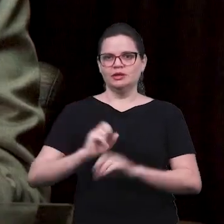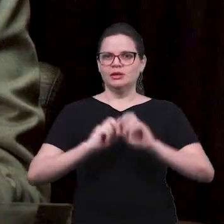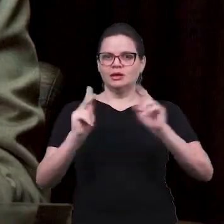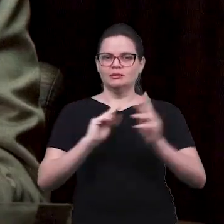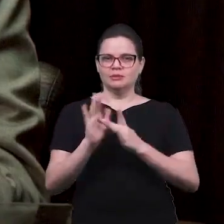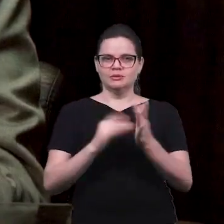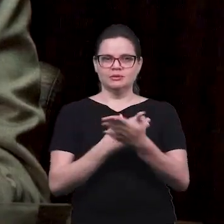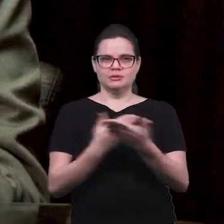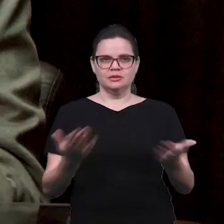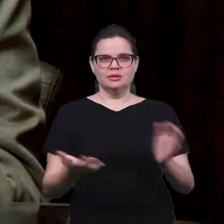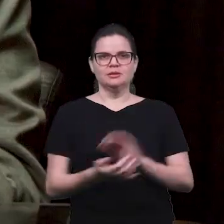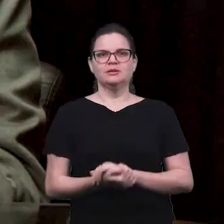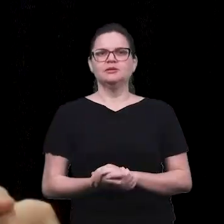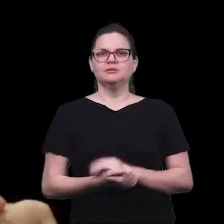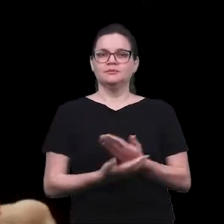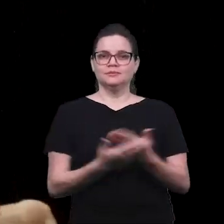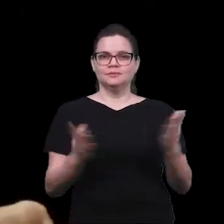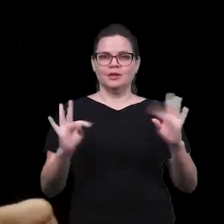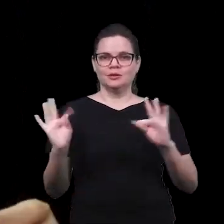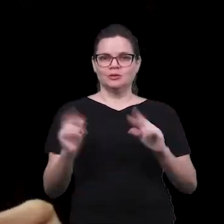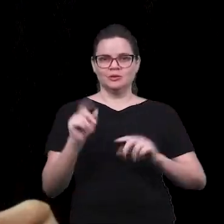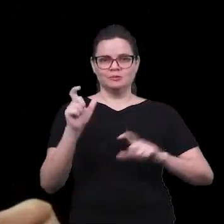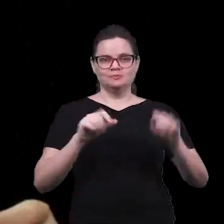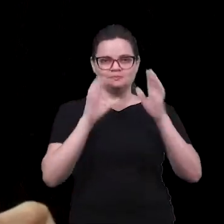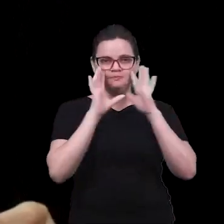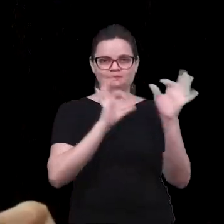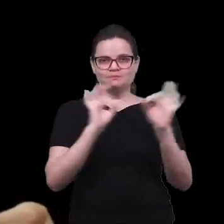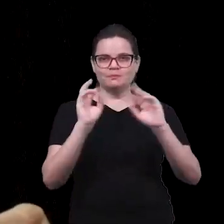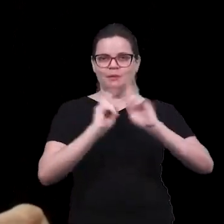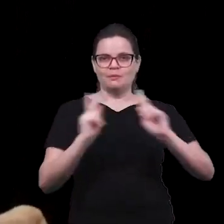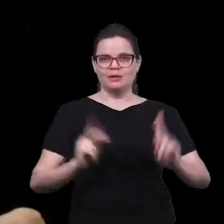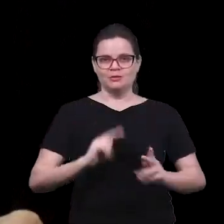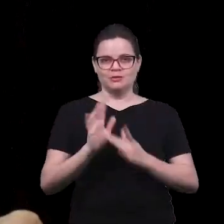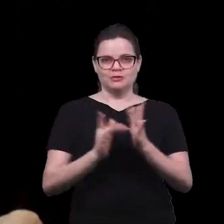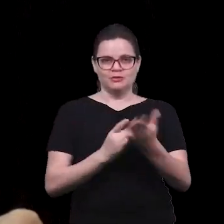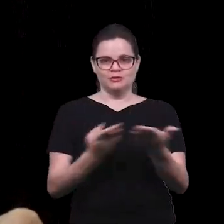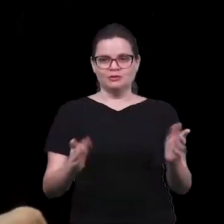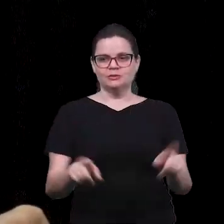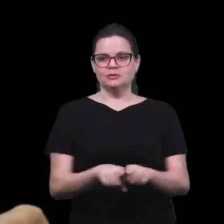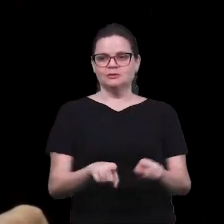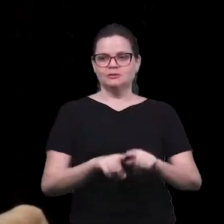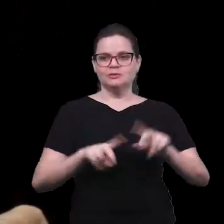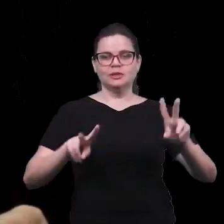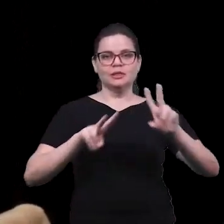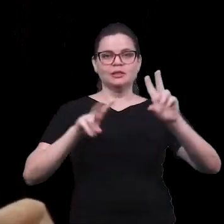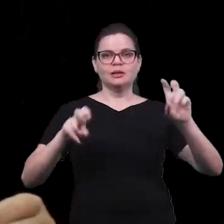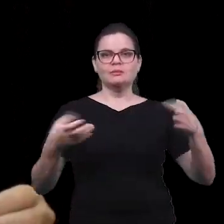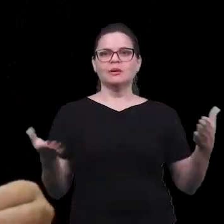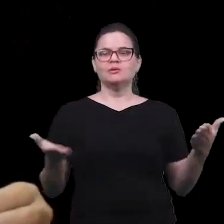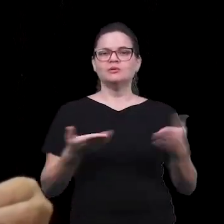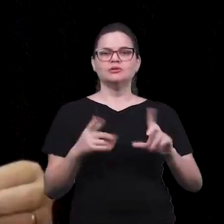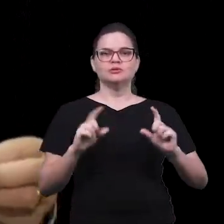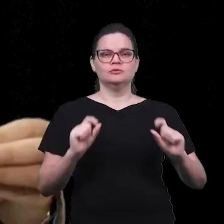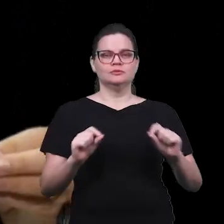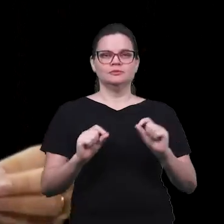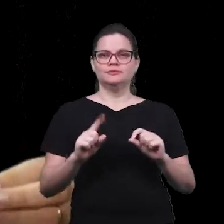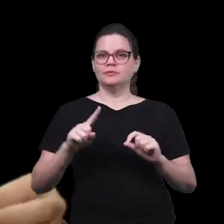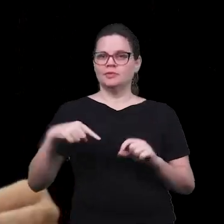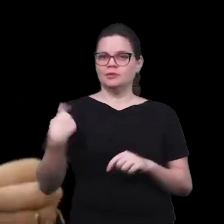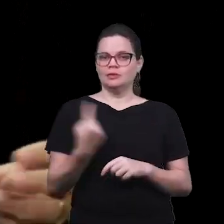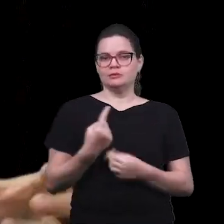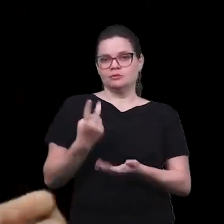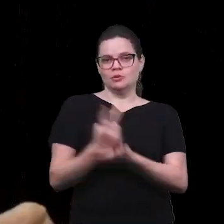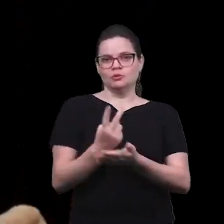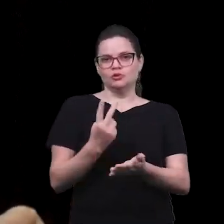Senhor Ronaldo, a paz do Senhor a todos. E o tema desse programa é até mesmo uma continuação